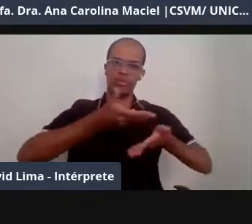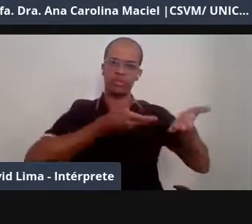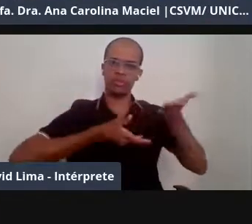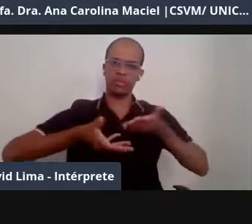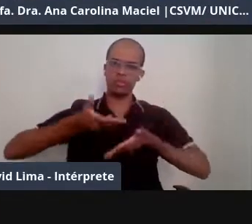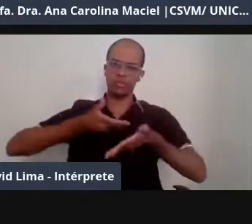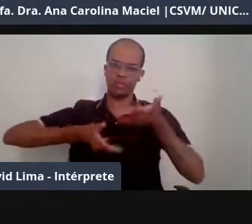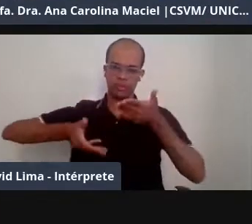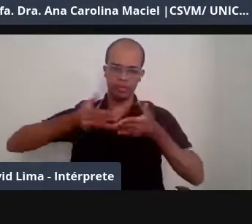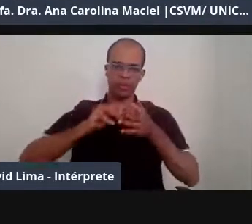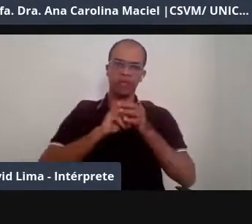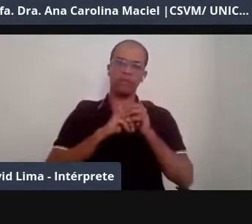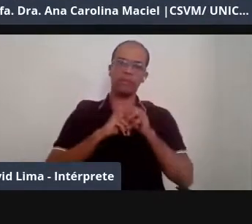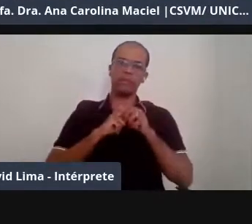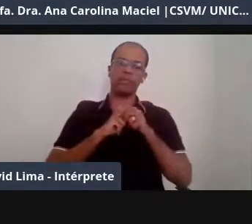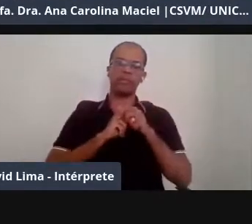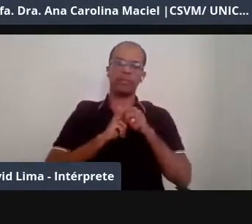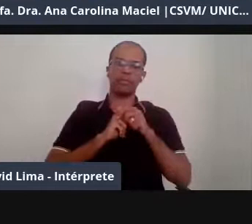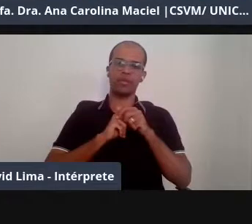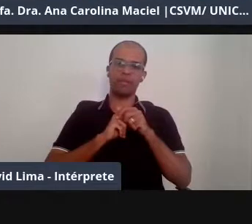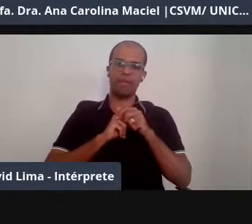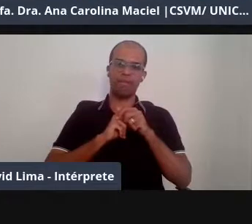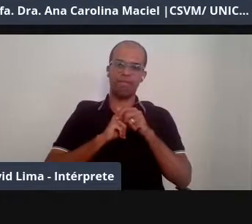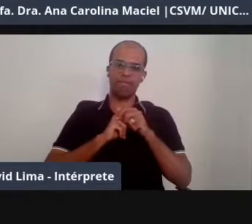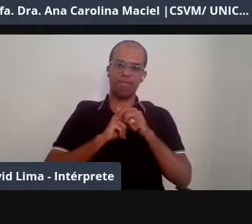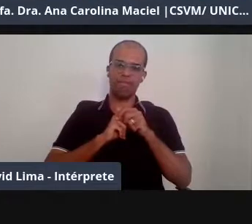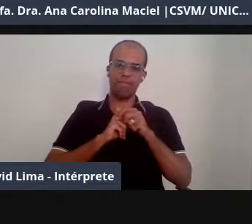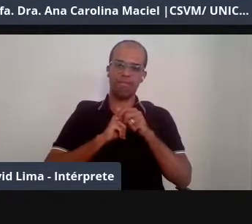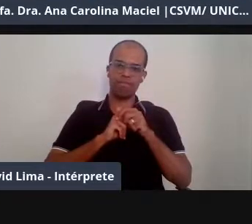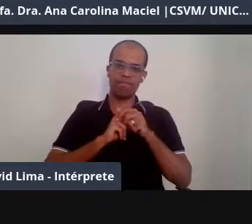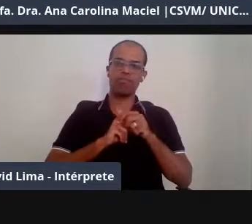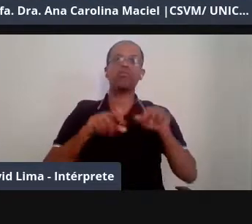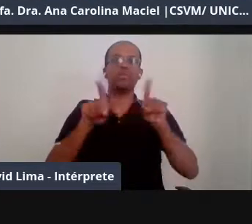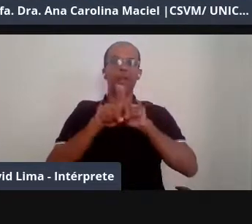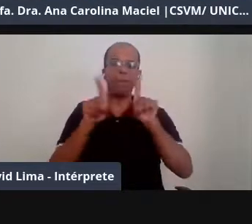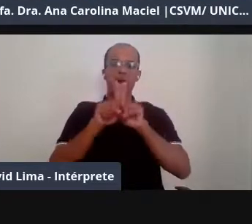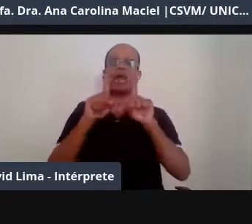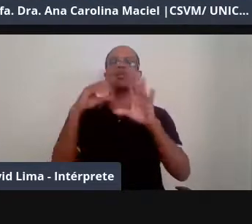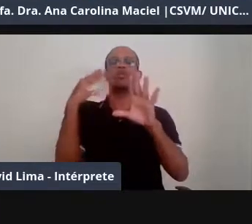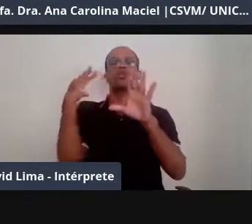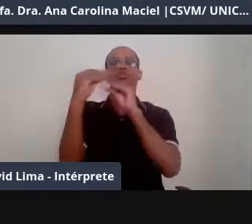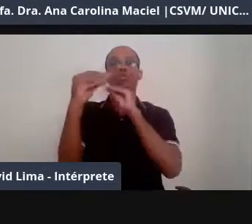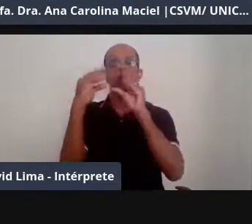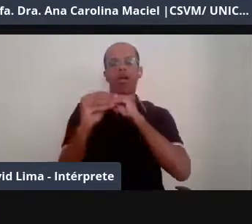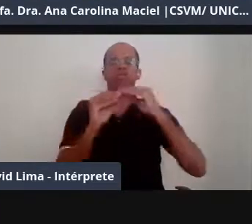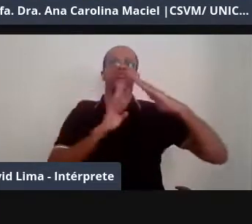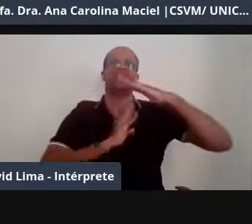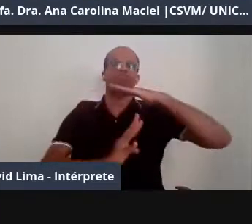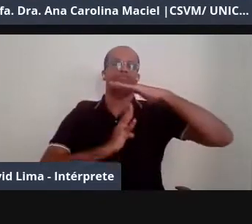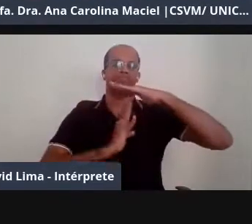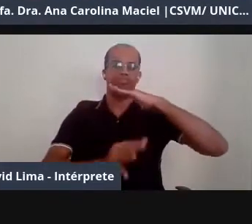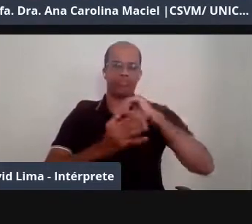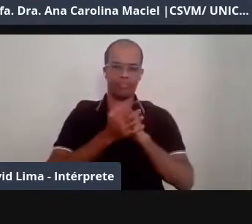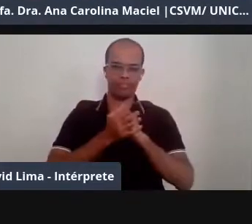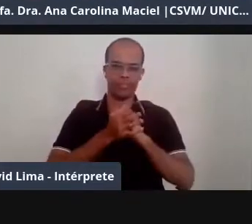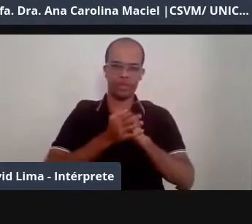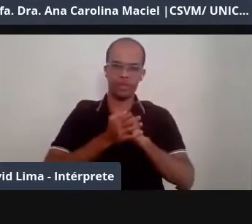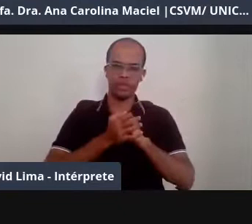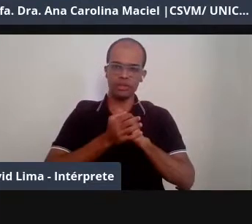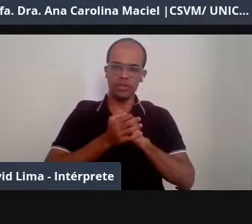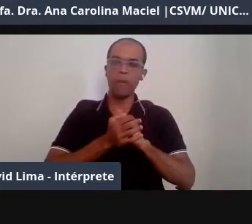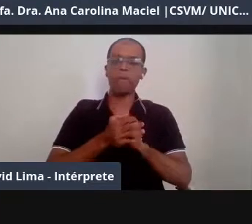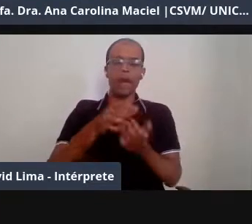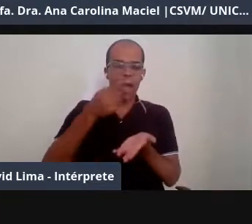potenciais empresas, né, potenciais empregadores e os migrantes e os refugiados, né, para traçar esse